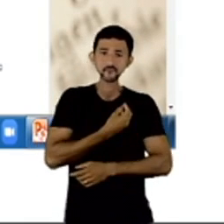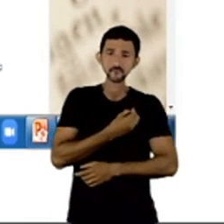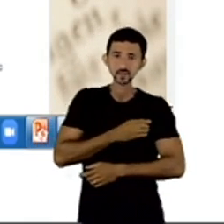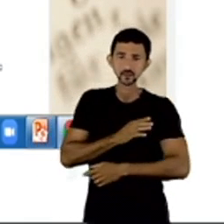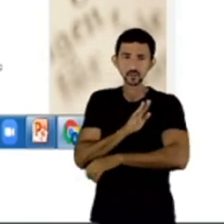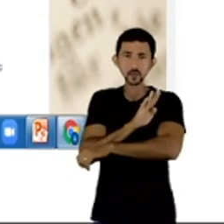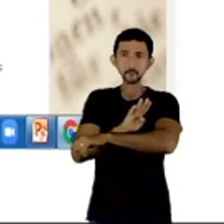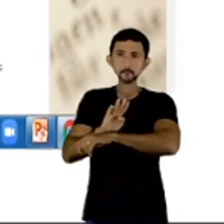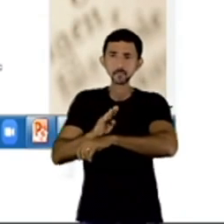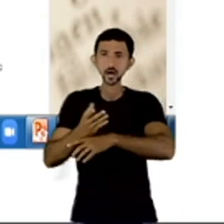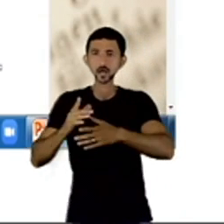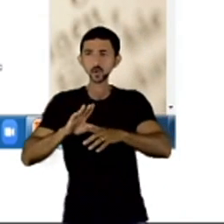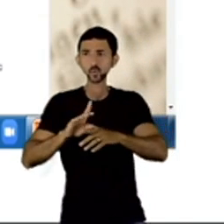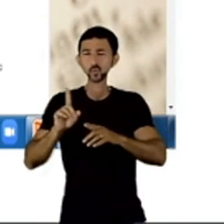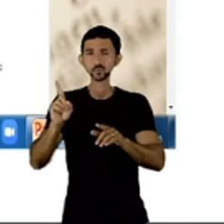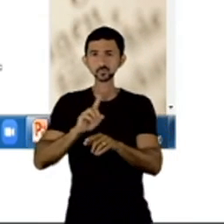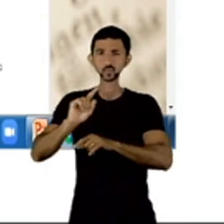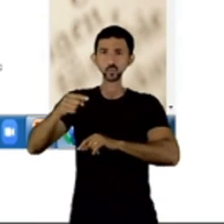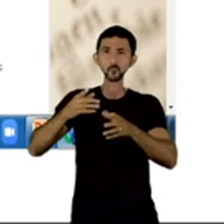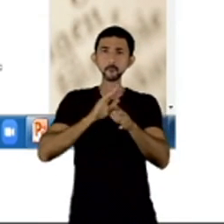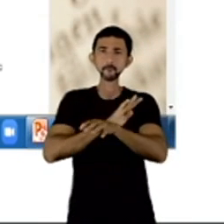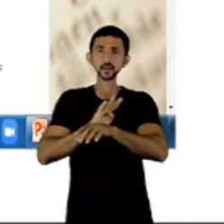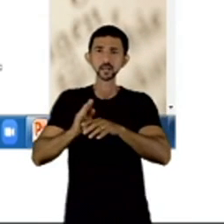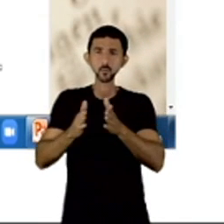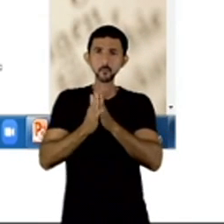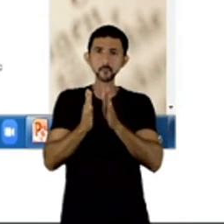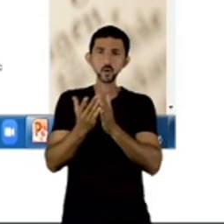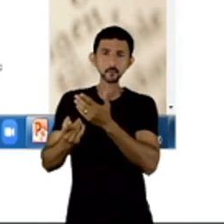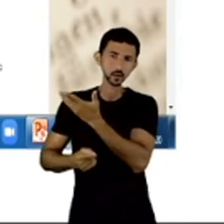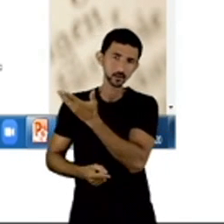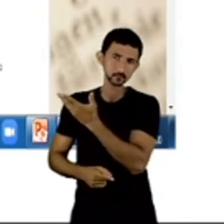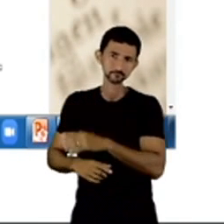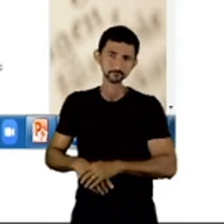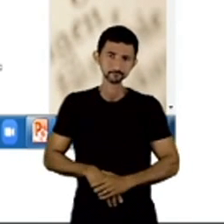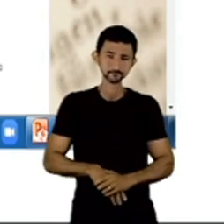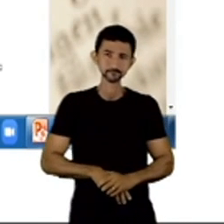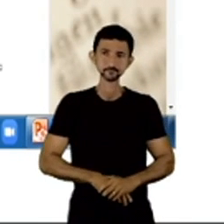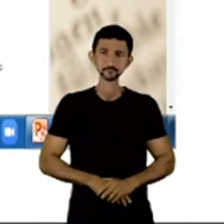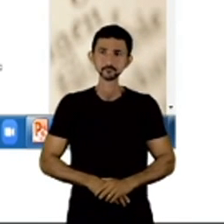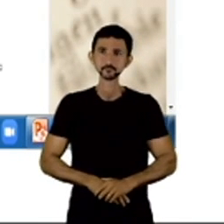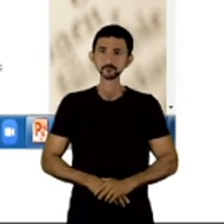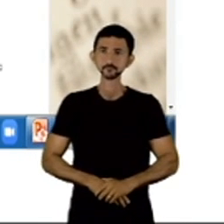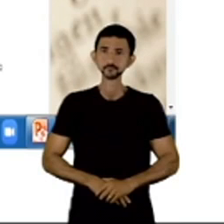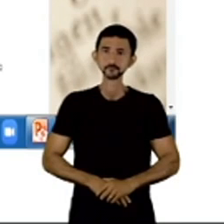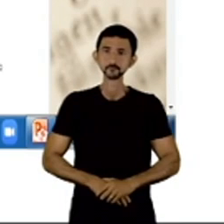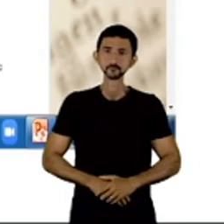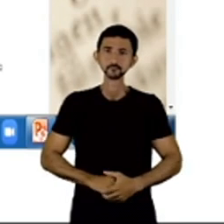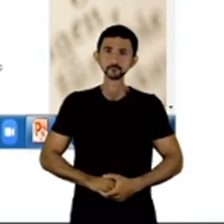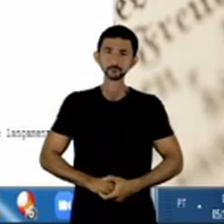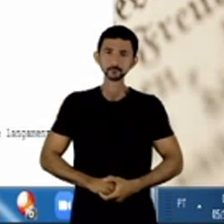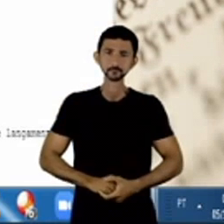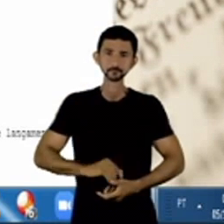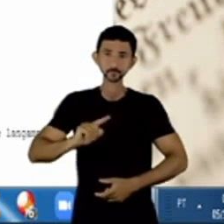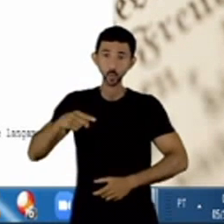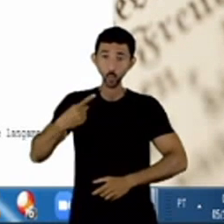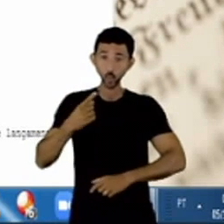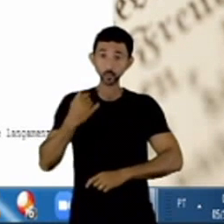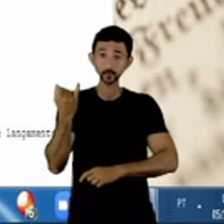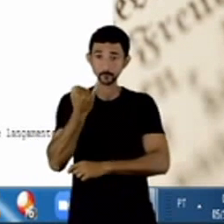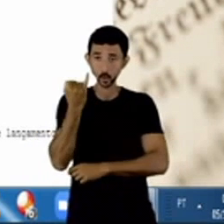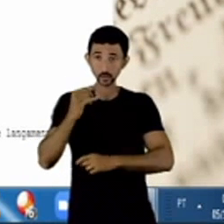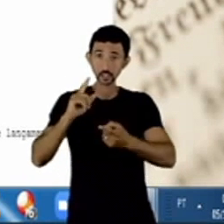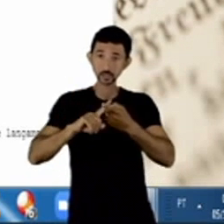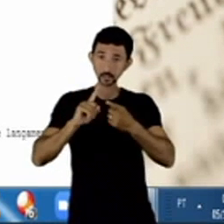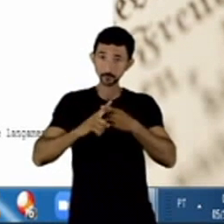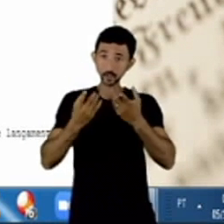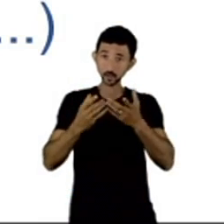periferia, tá? Isso é importante na hora que a gente lê uma reportagem. Uma outra coisa importante que eu quero